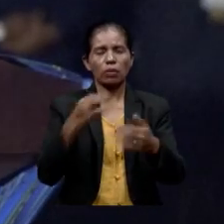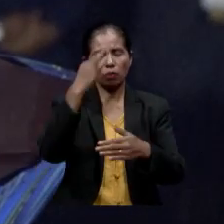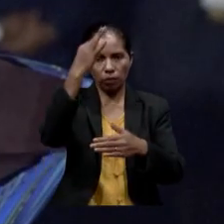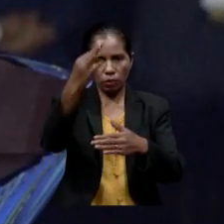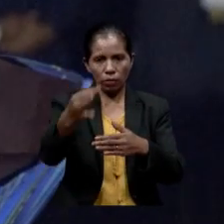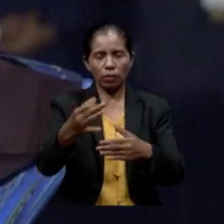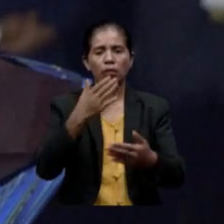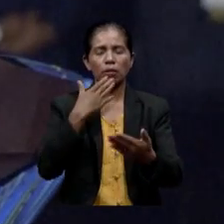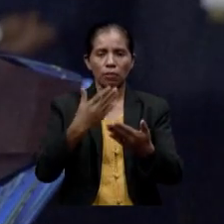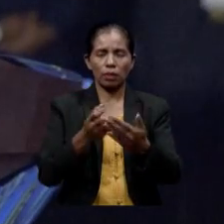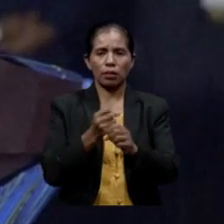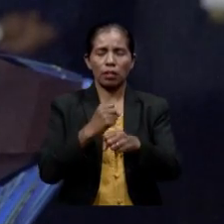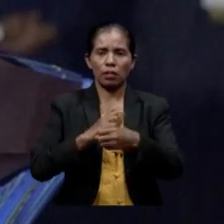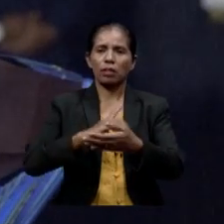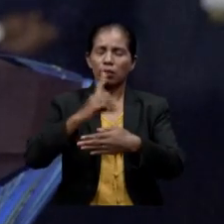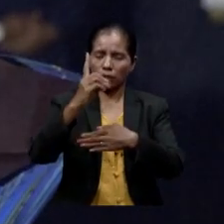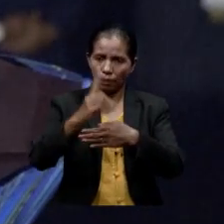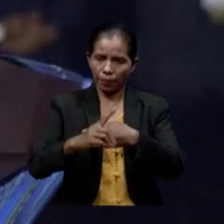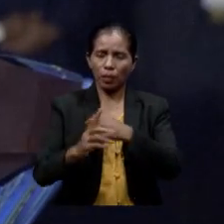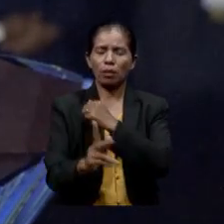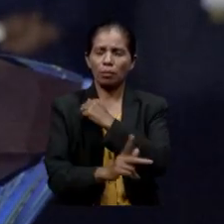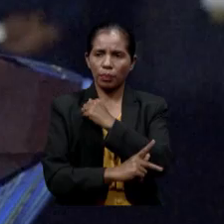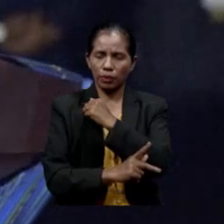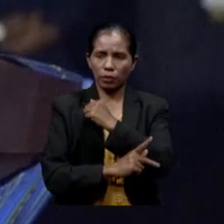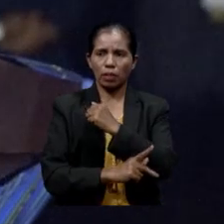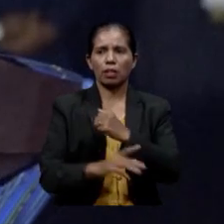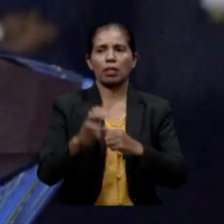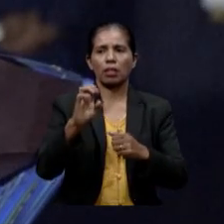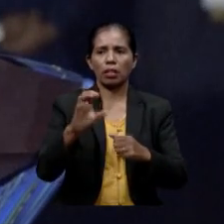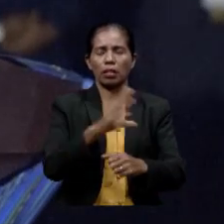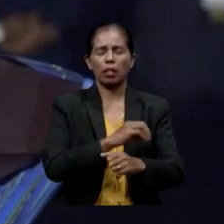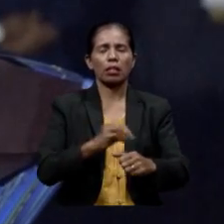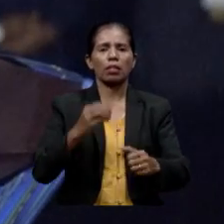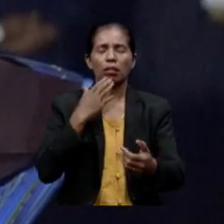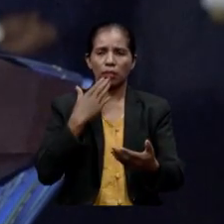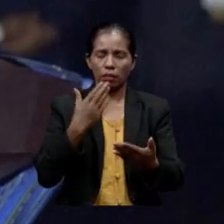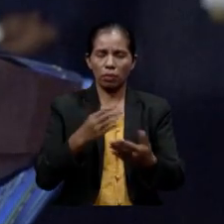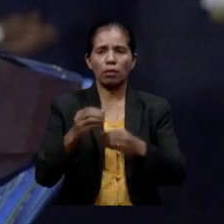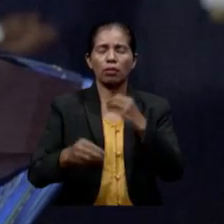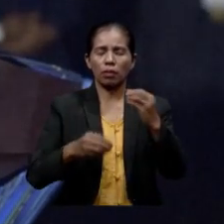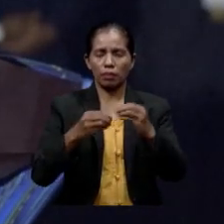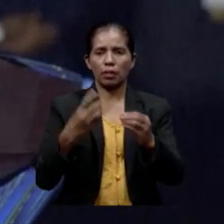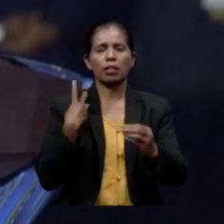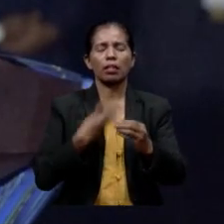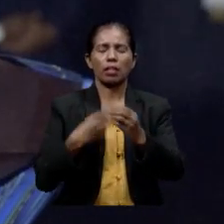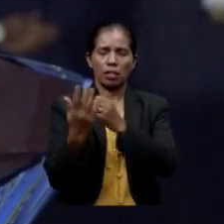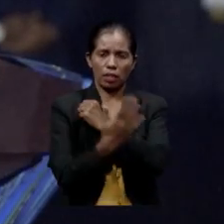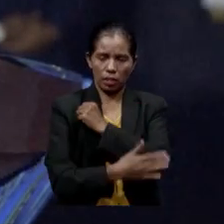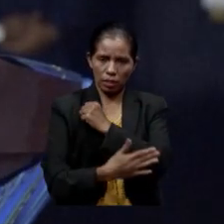podemos construir. Portugal é, eu diria, o nosso